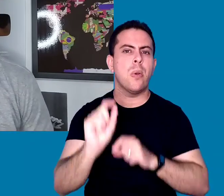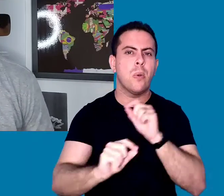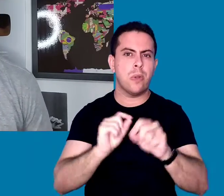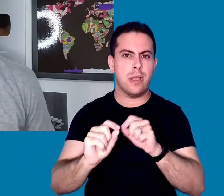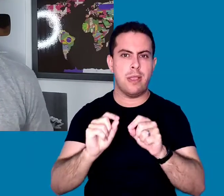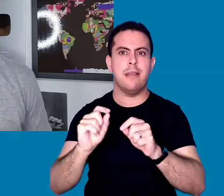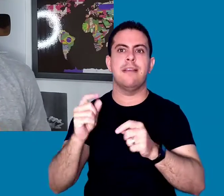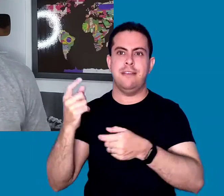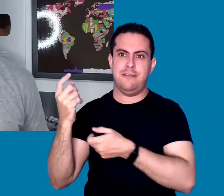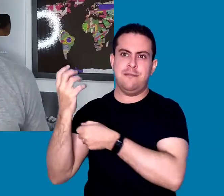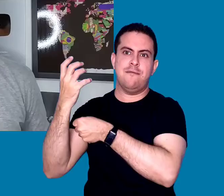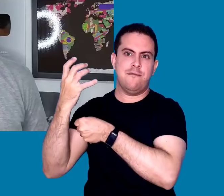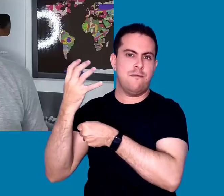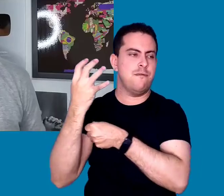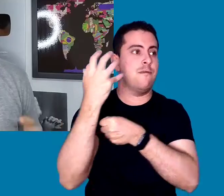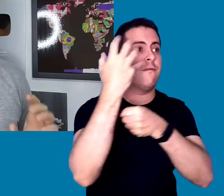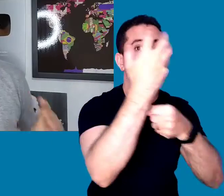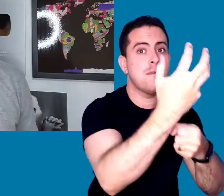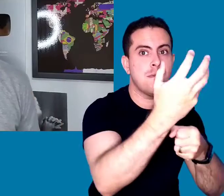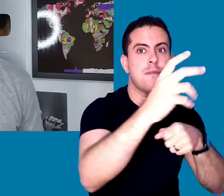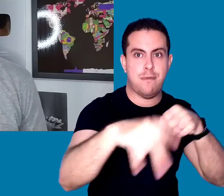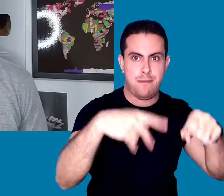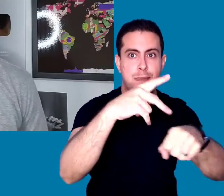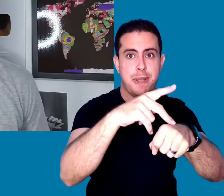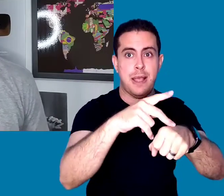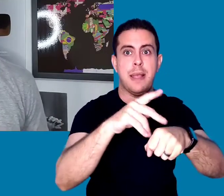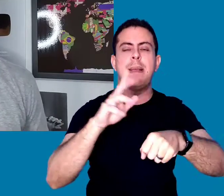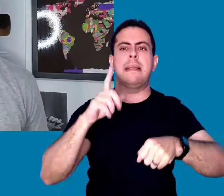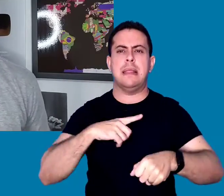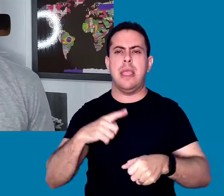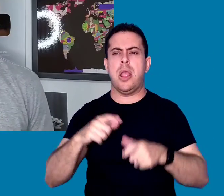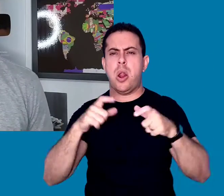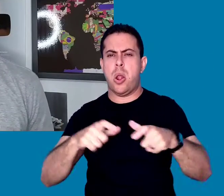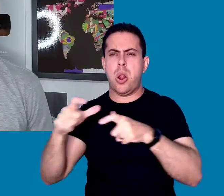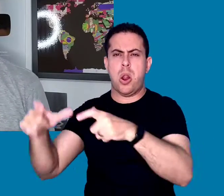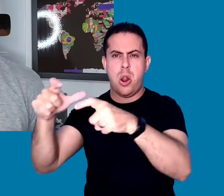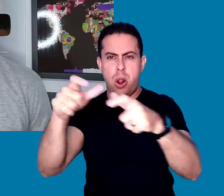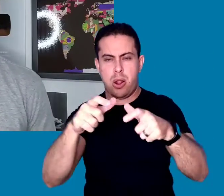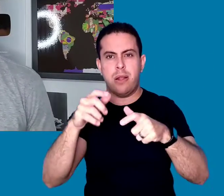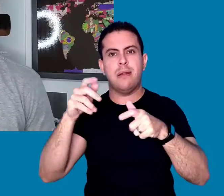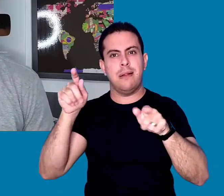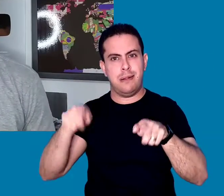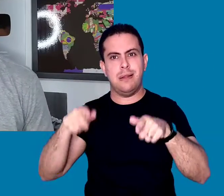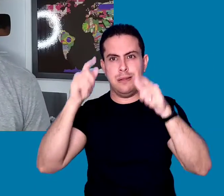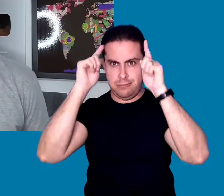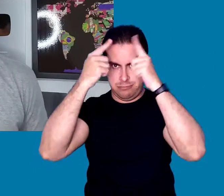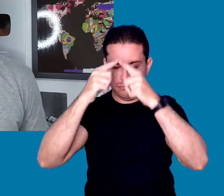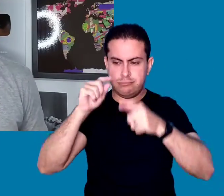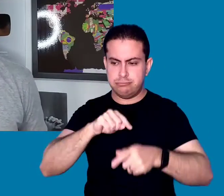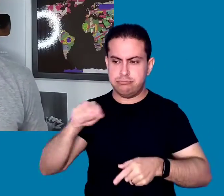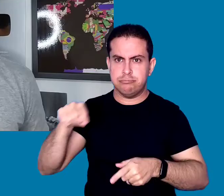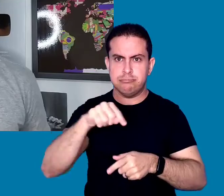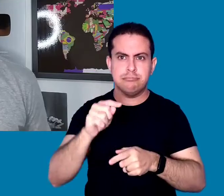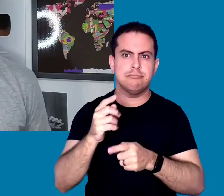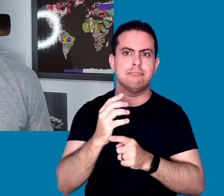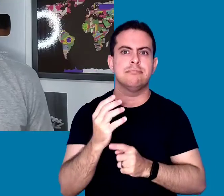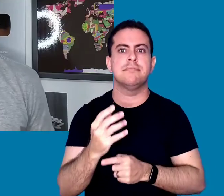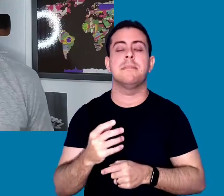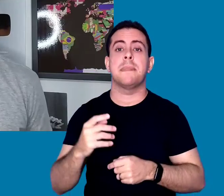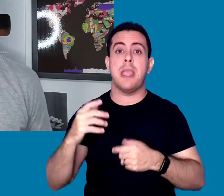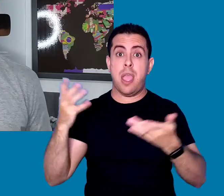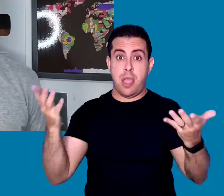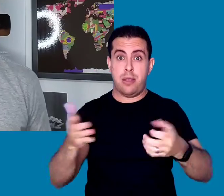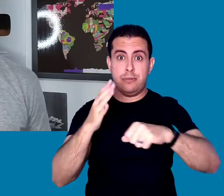sediará os Jogos, essa chama passa por diversos locais na Grécia. Nos Jogos Olímpicos modernos, a tradição da